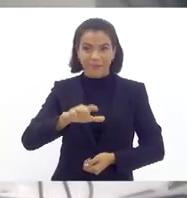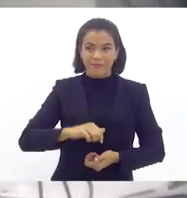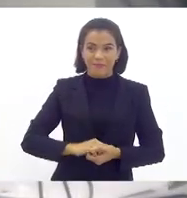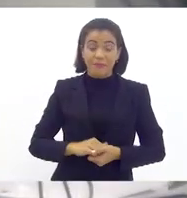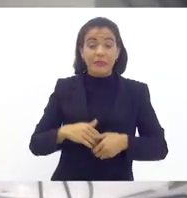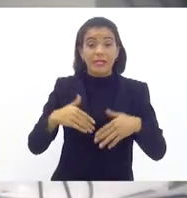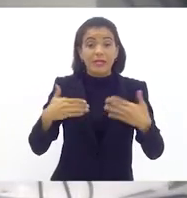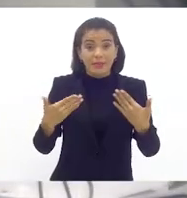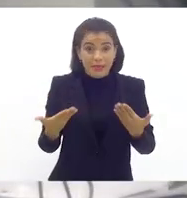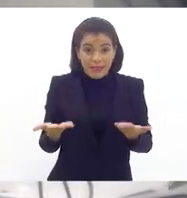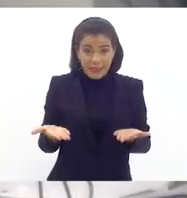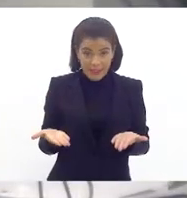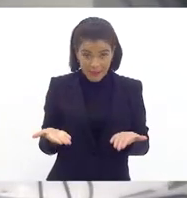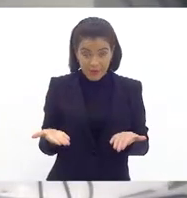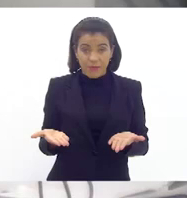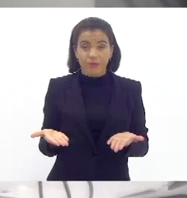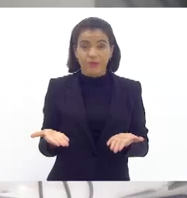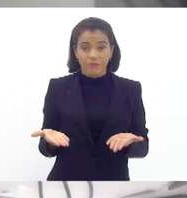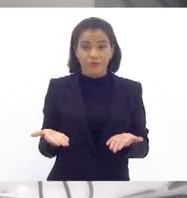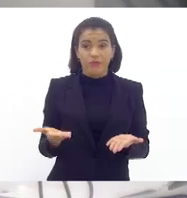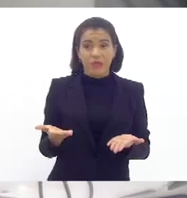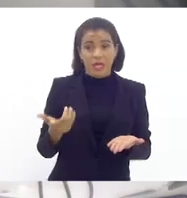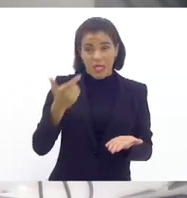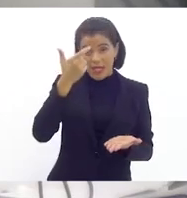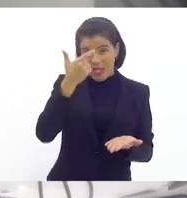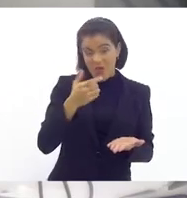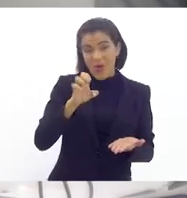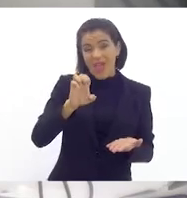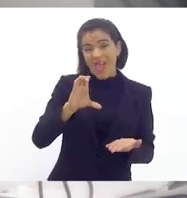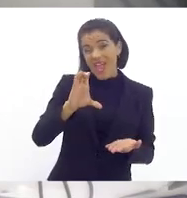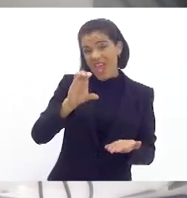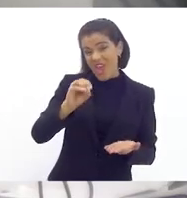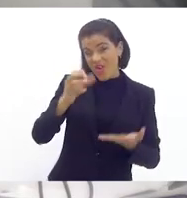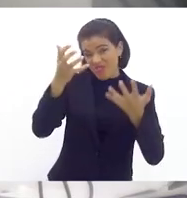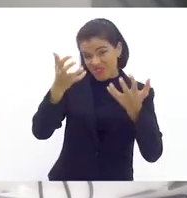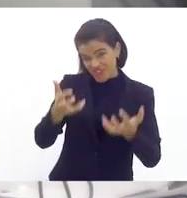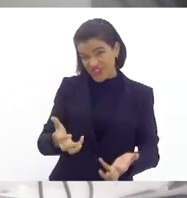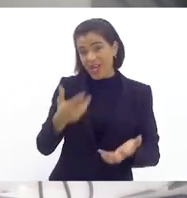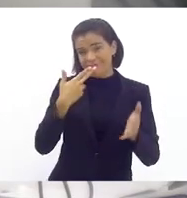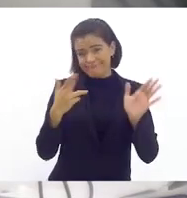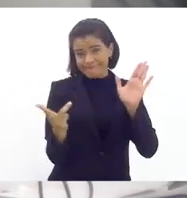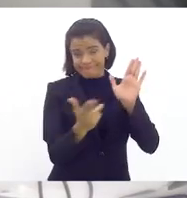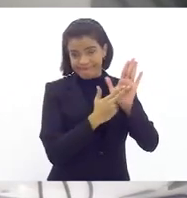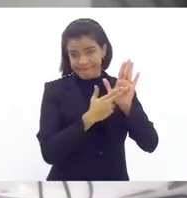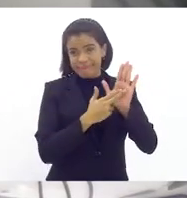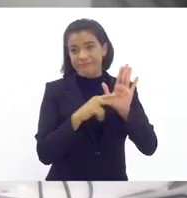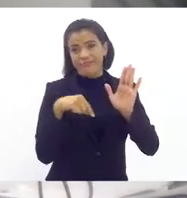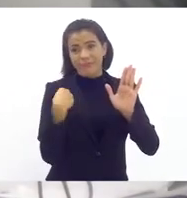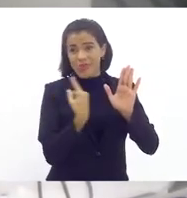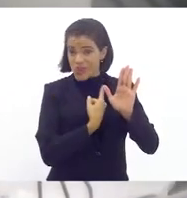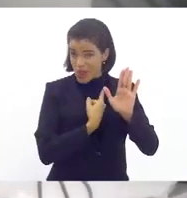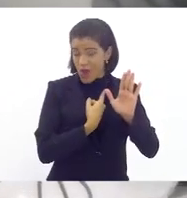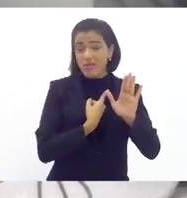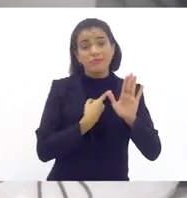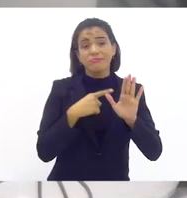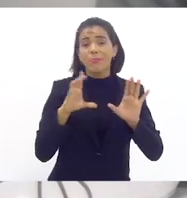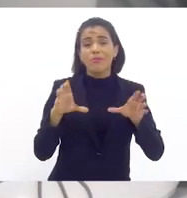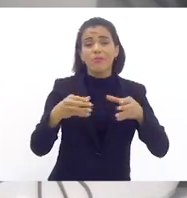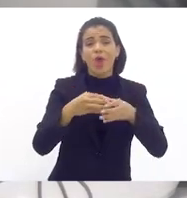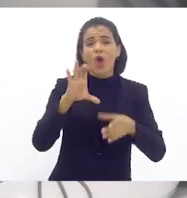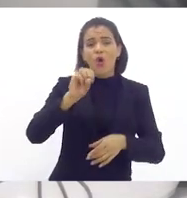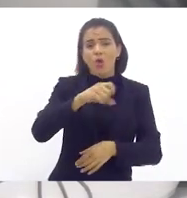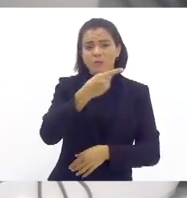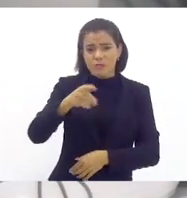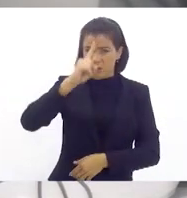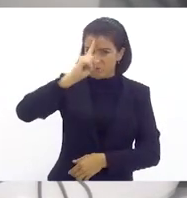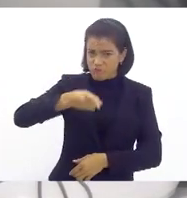Então, eu, como um eco chato de plantão assumido, a gente aqui é da Comissão do Cúmplice. Você